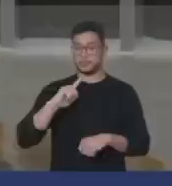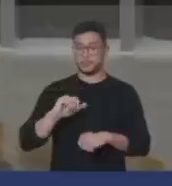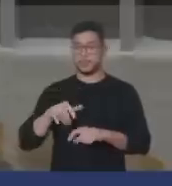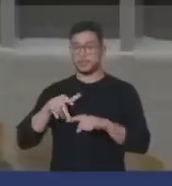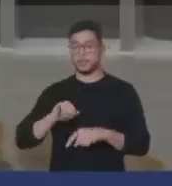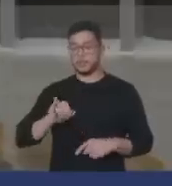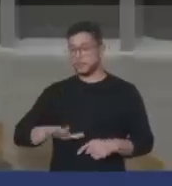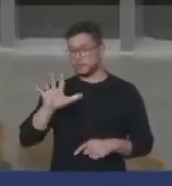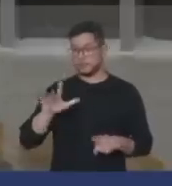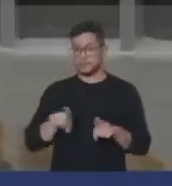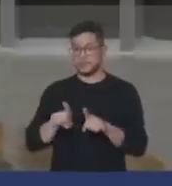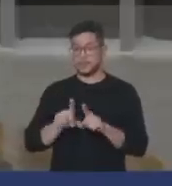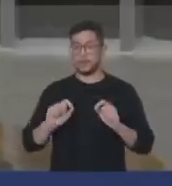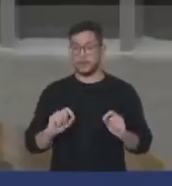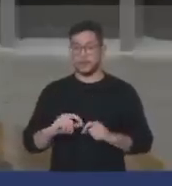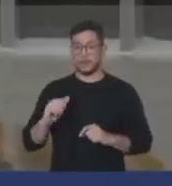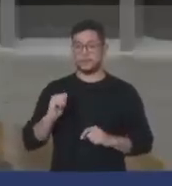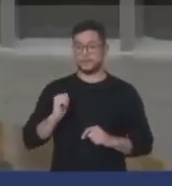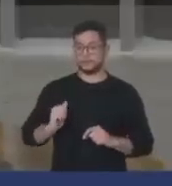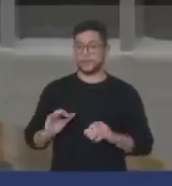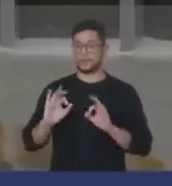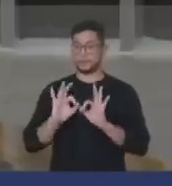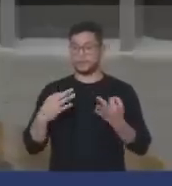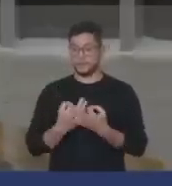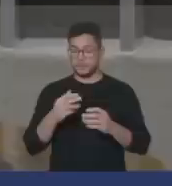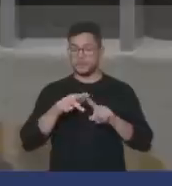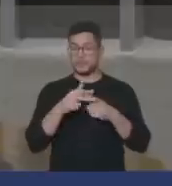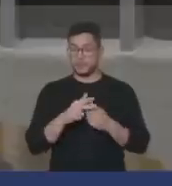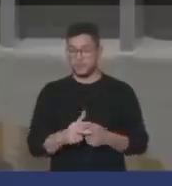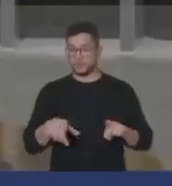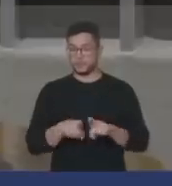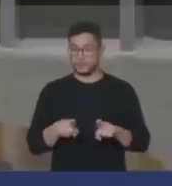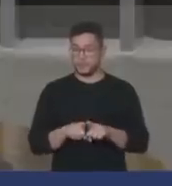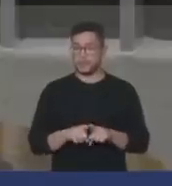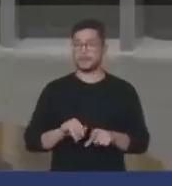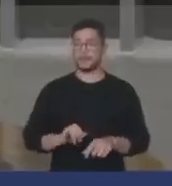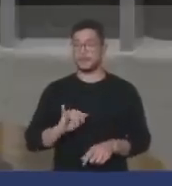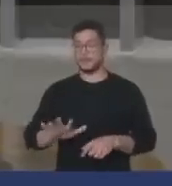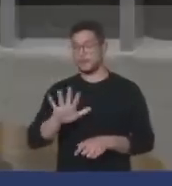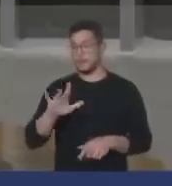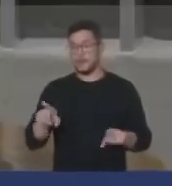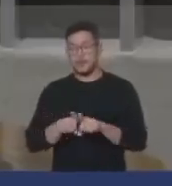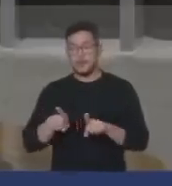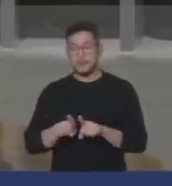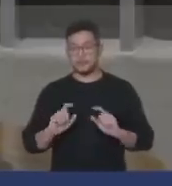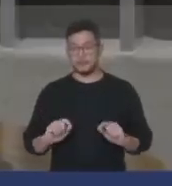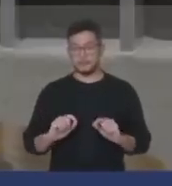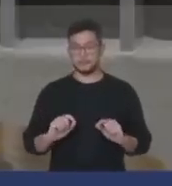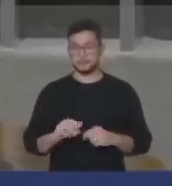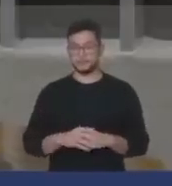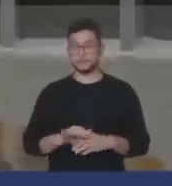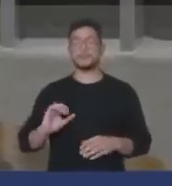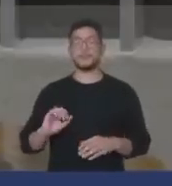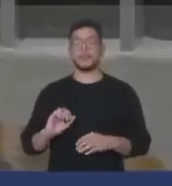do Bolsa Família pela inflação, que nós não tivemos nos últimos períodos. A garantia do piso da